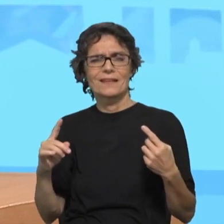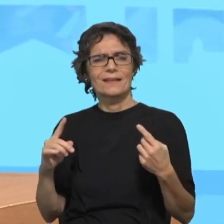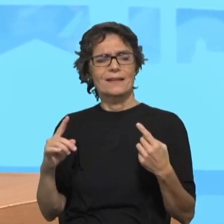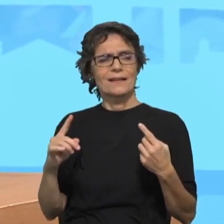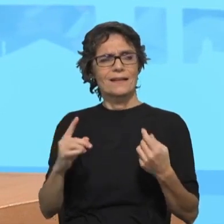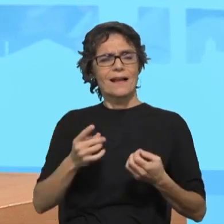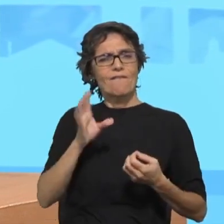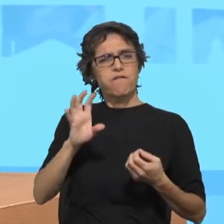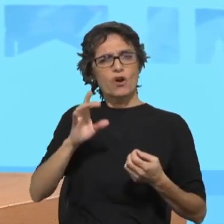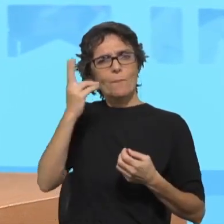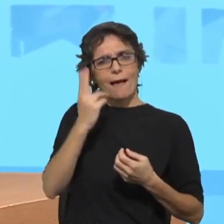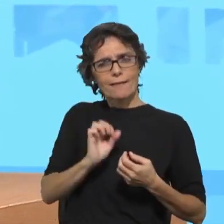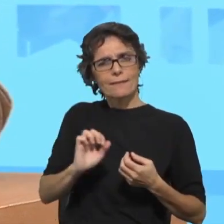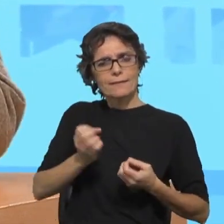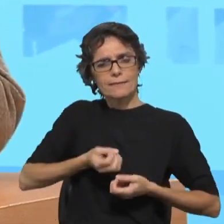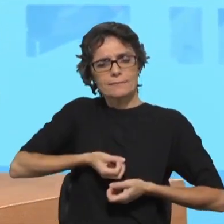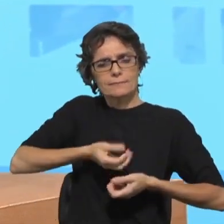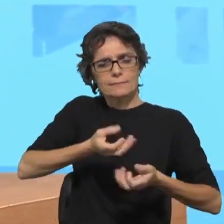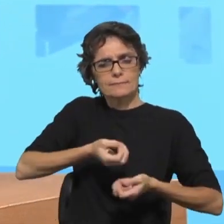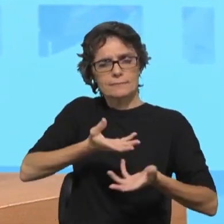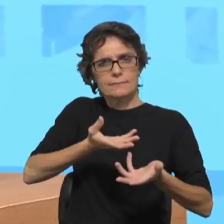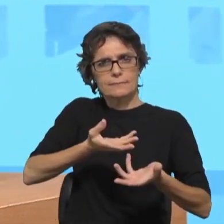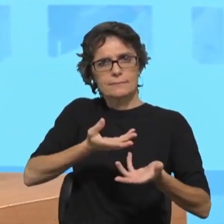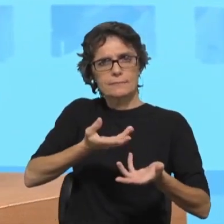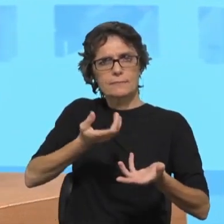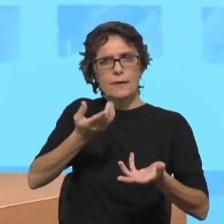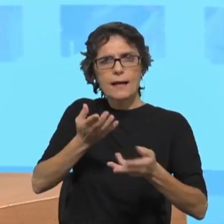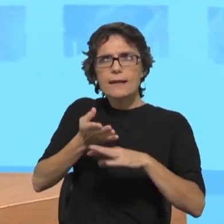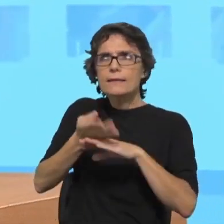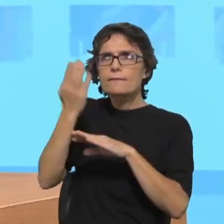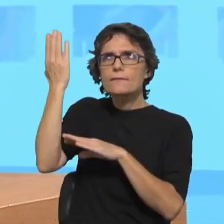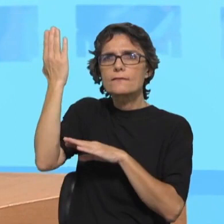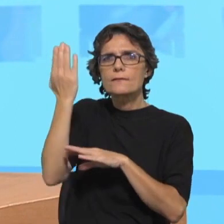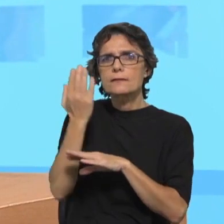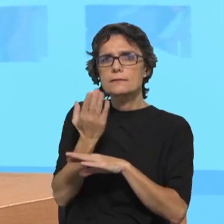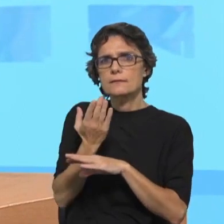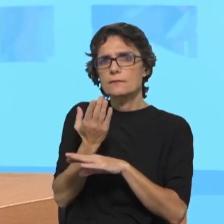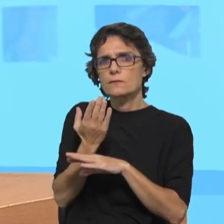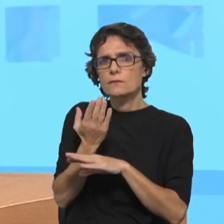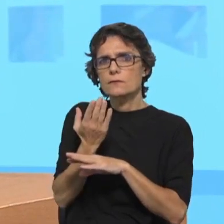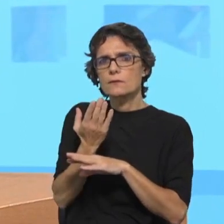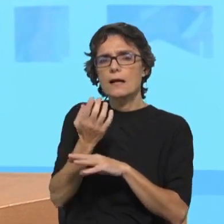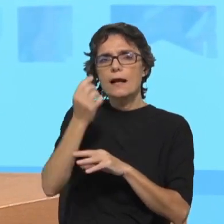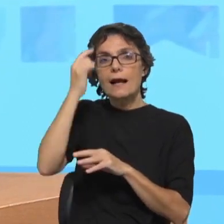ou é independente de Deus? A fé pode iluminar a criação ou pode atrapalhá-la?